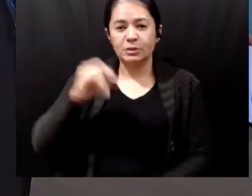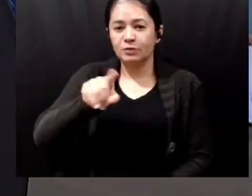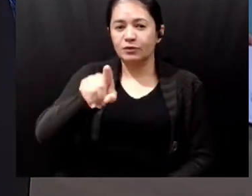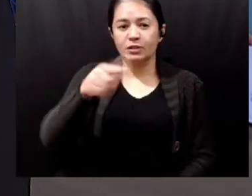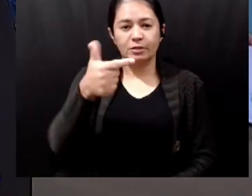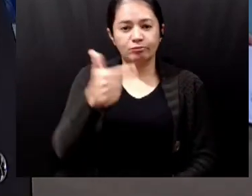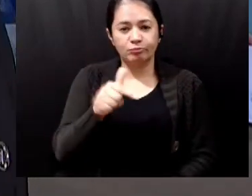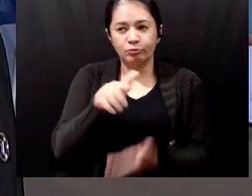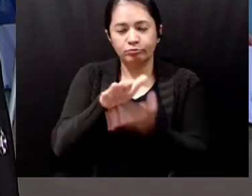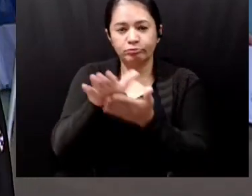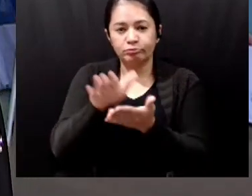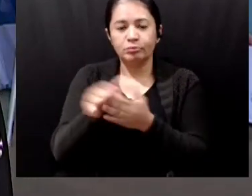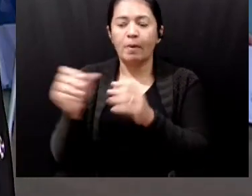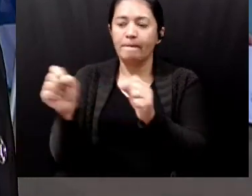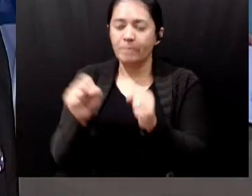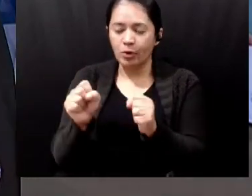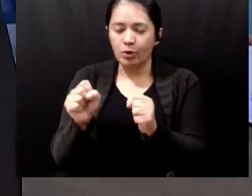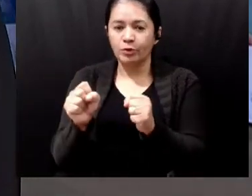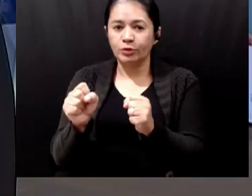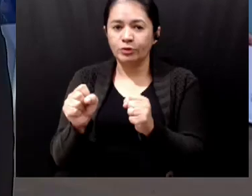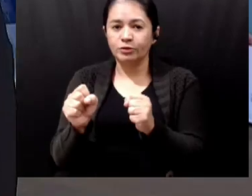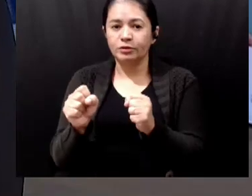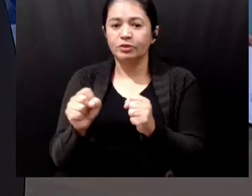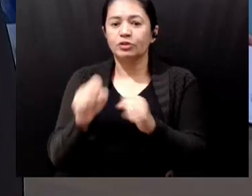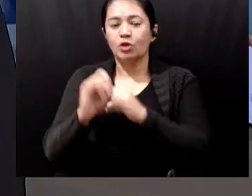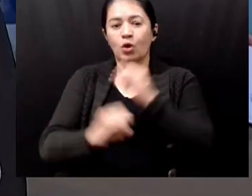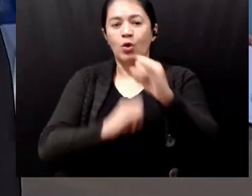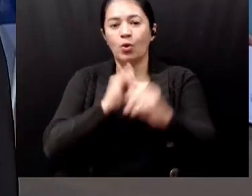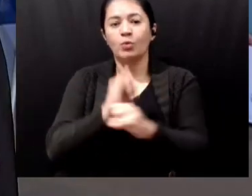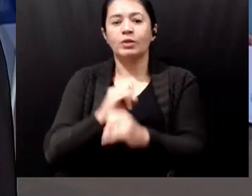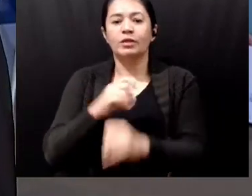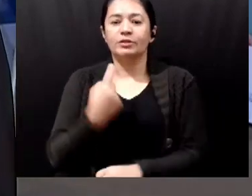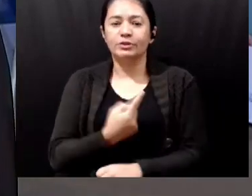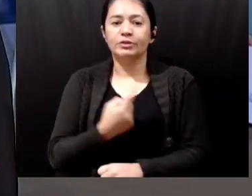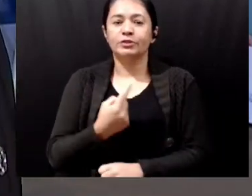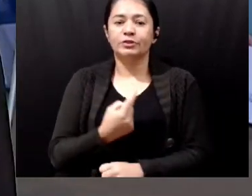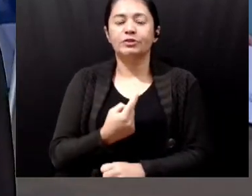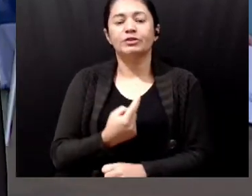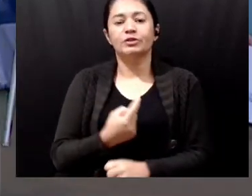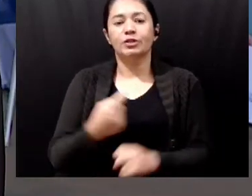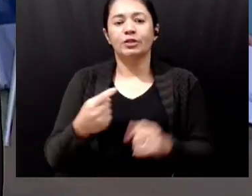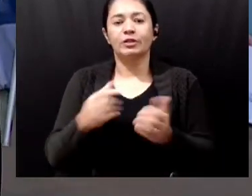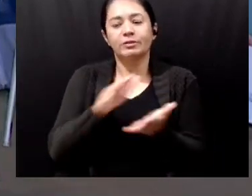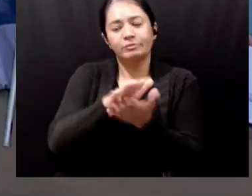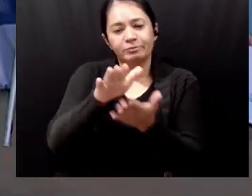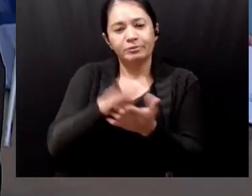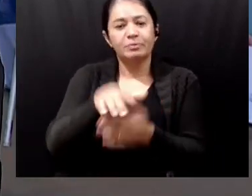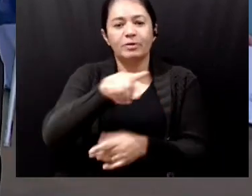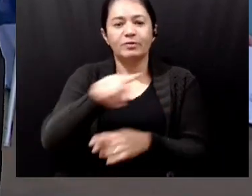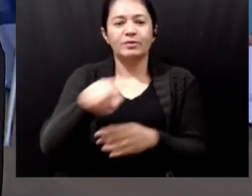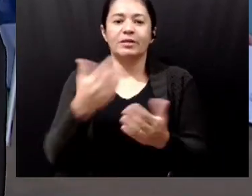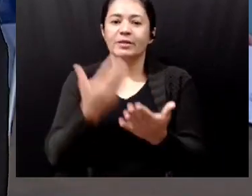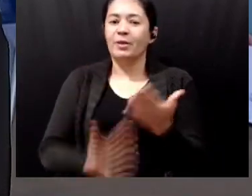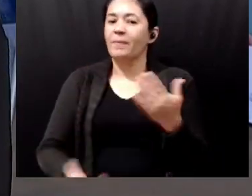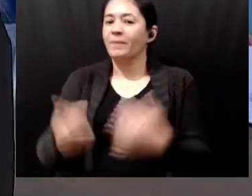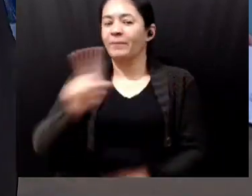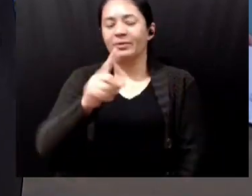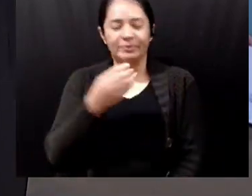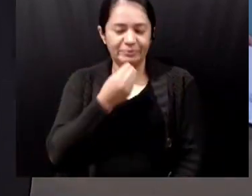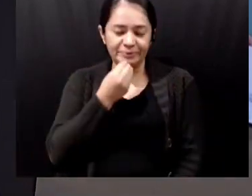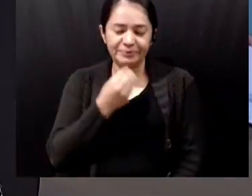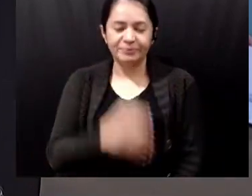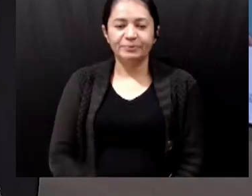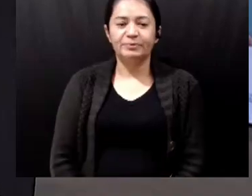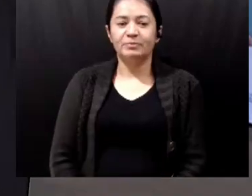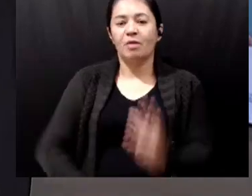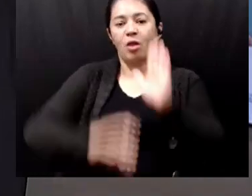pode trazer em forma online que a gente vai oportunizar aí a impressão dele para que você não perca essas oportunidades. O currículo nesse momento